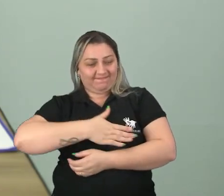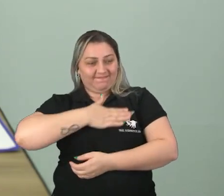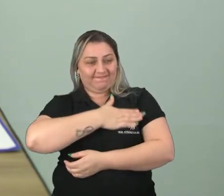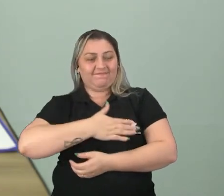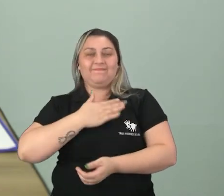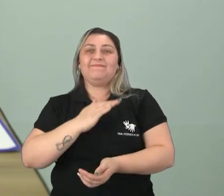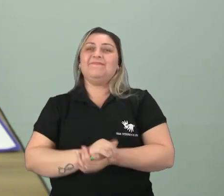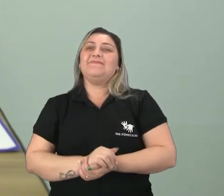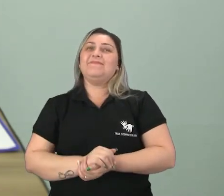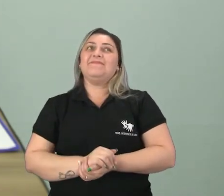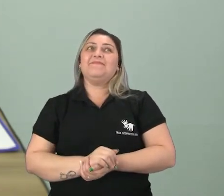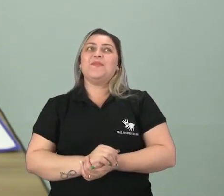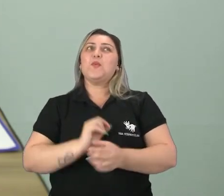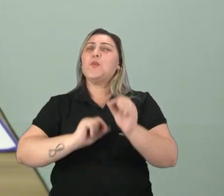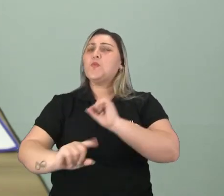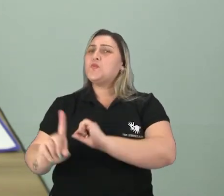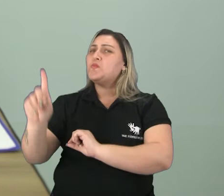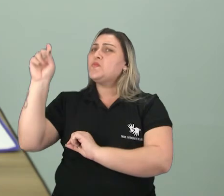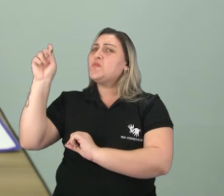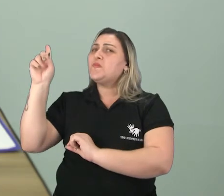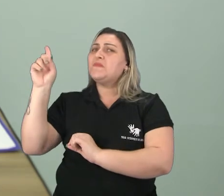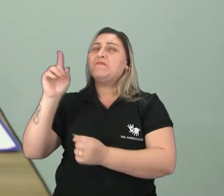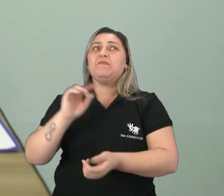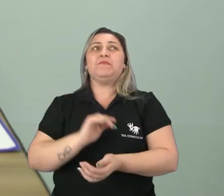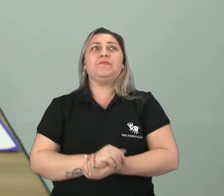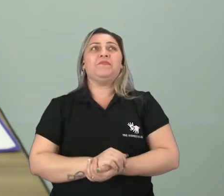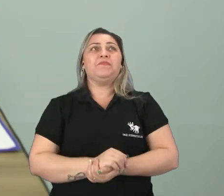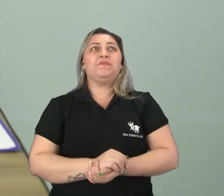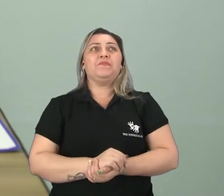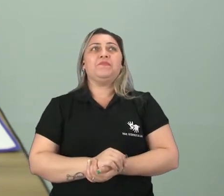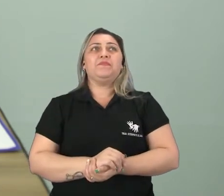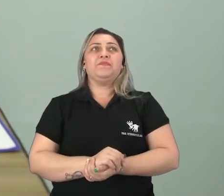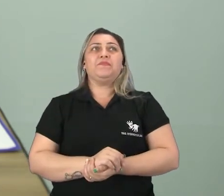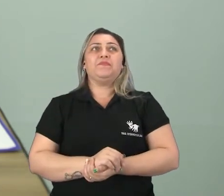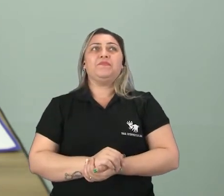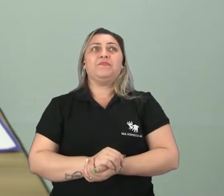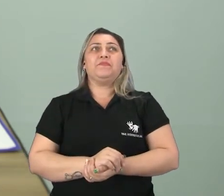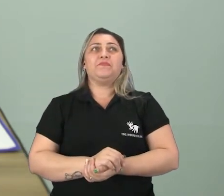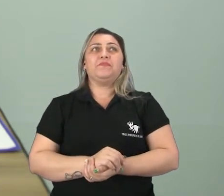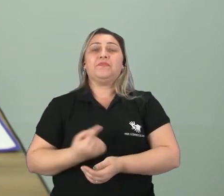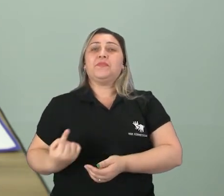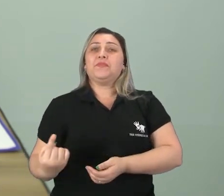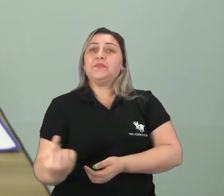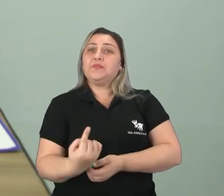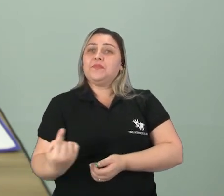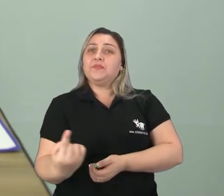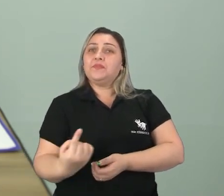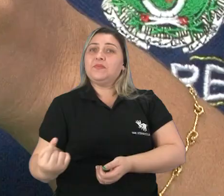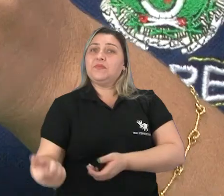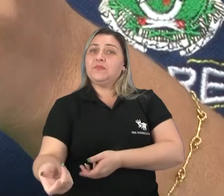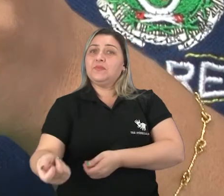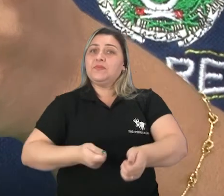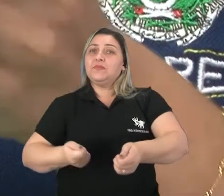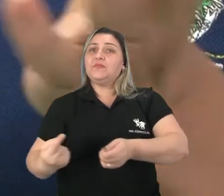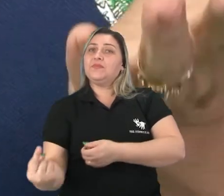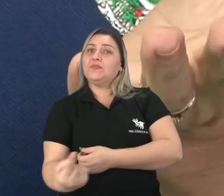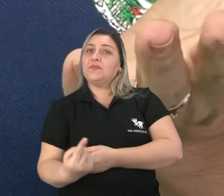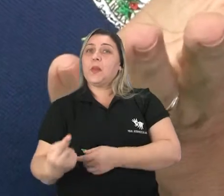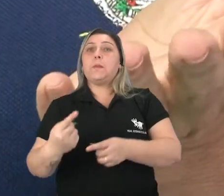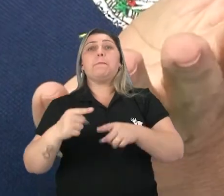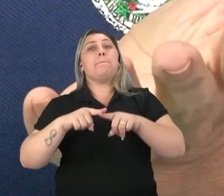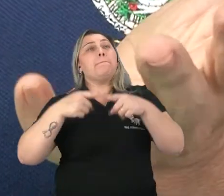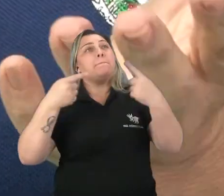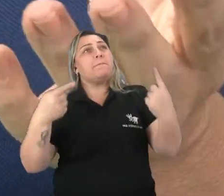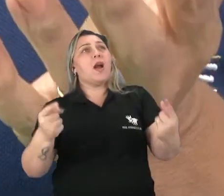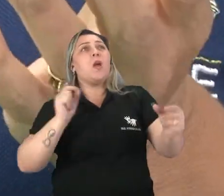vocês vão gostar e o que é isto é um peão muito bem